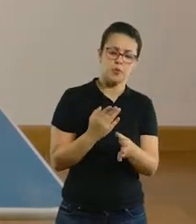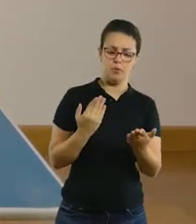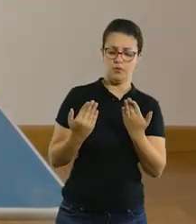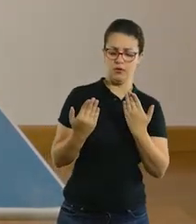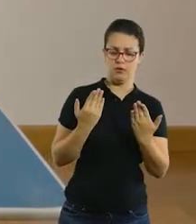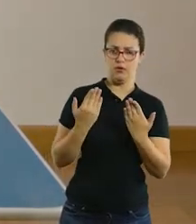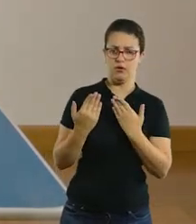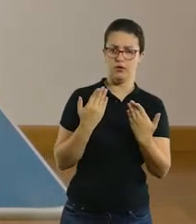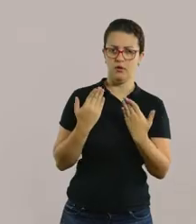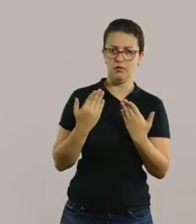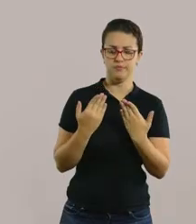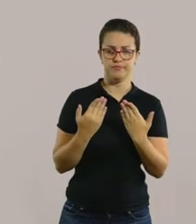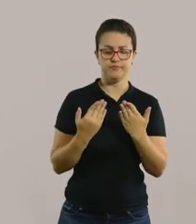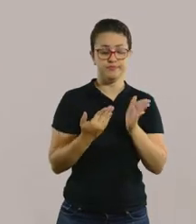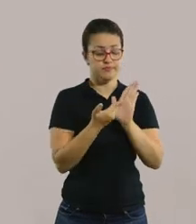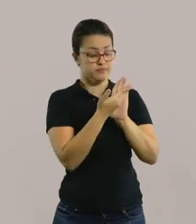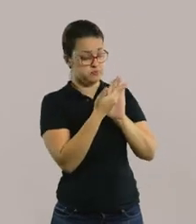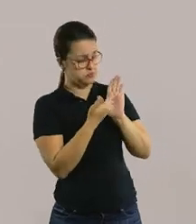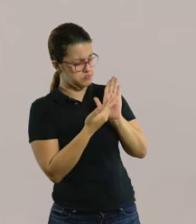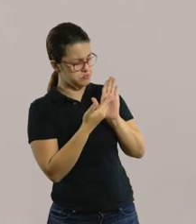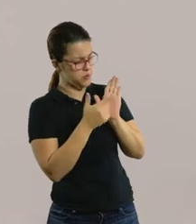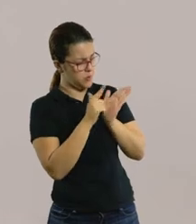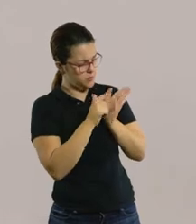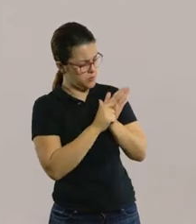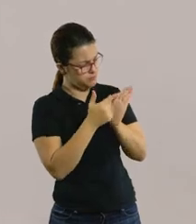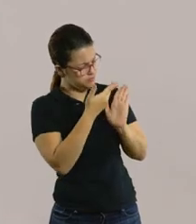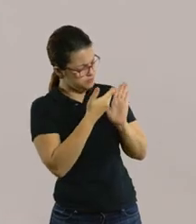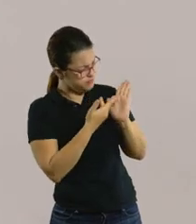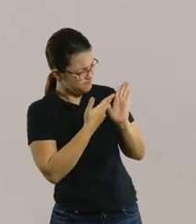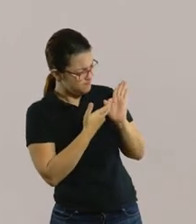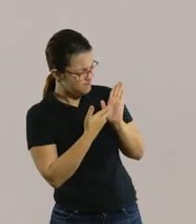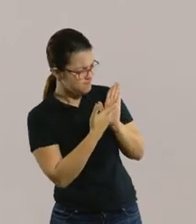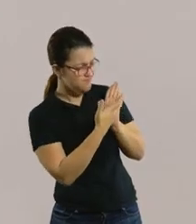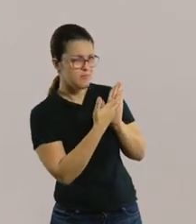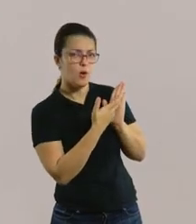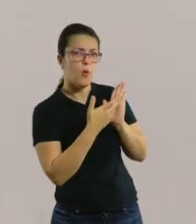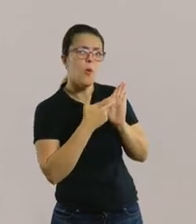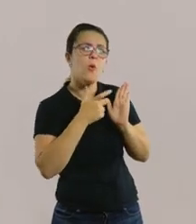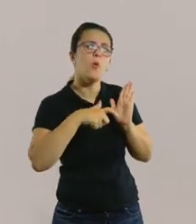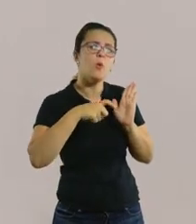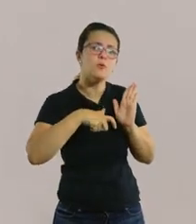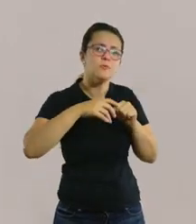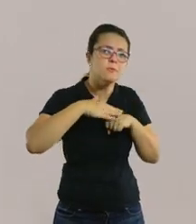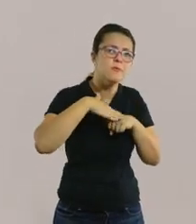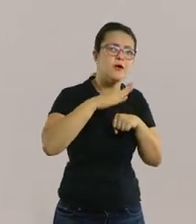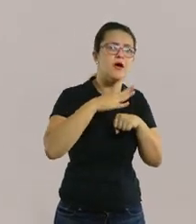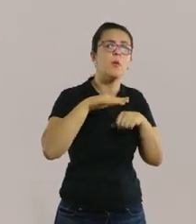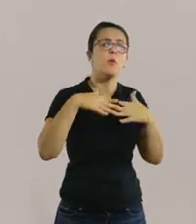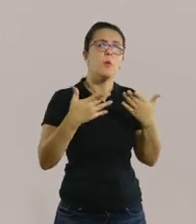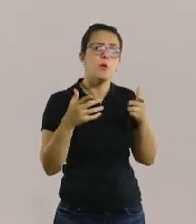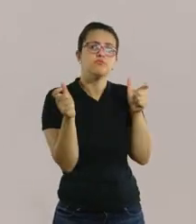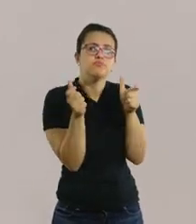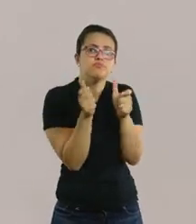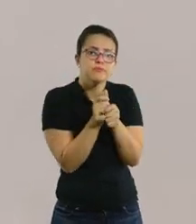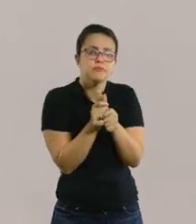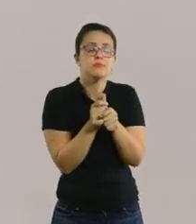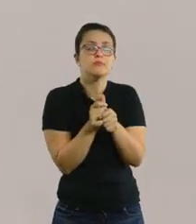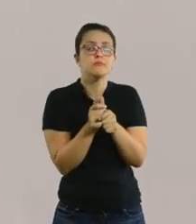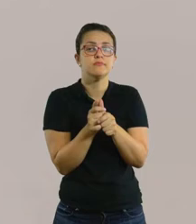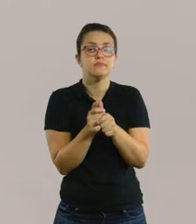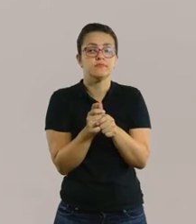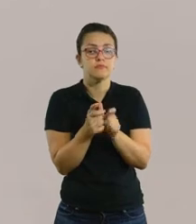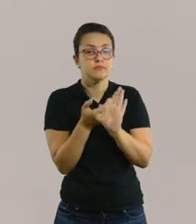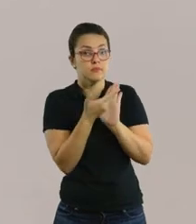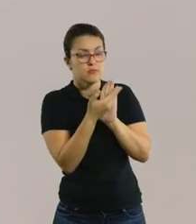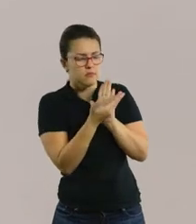você vai comparar com a criança. Aqui, na observação, ela já vai poder perceber onde tem mais, onde tem menos.